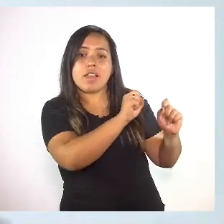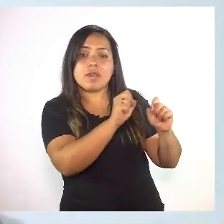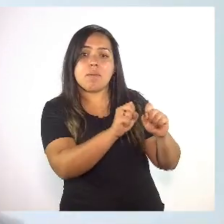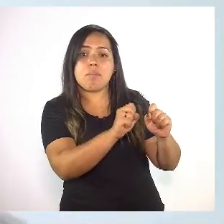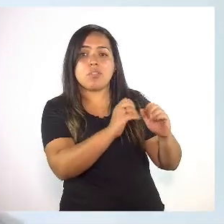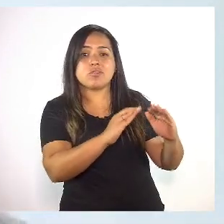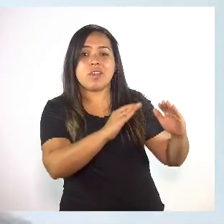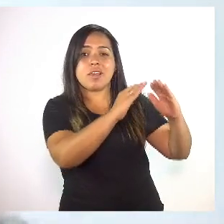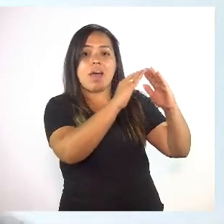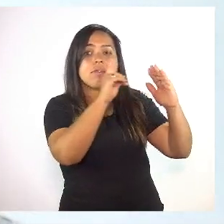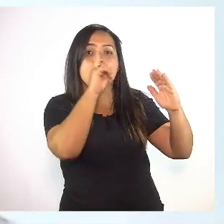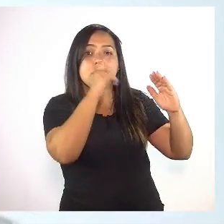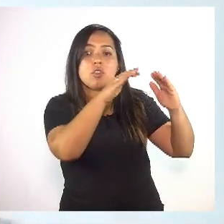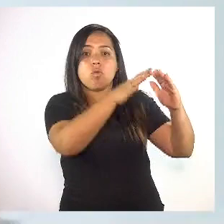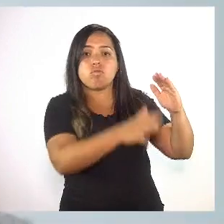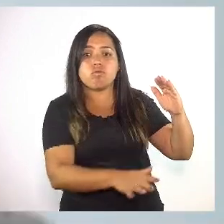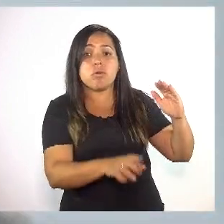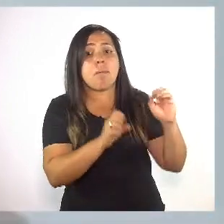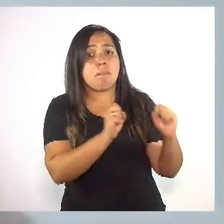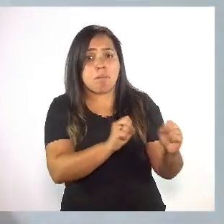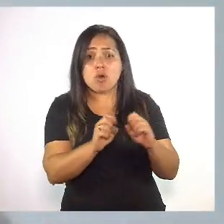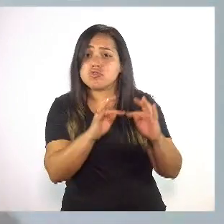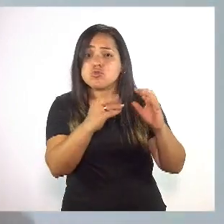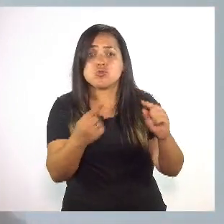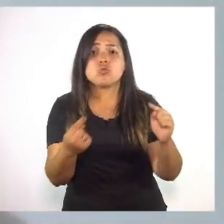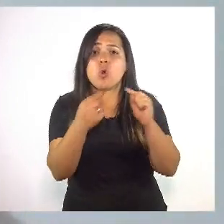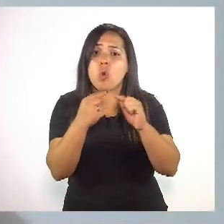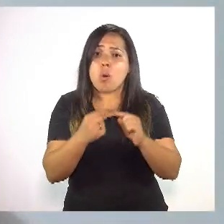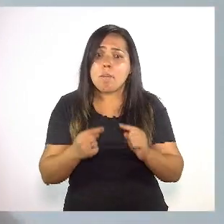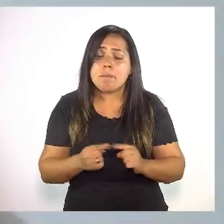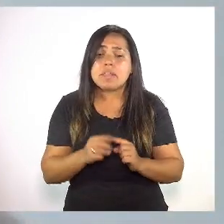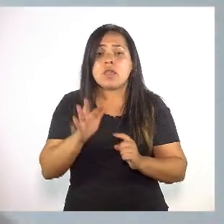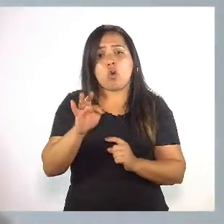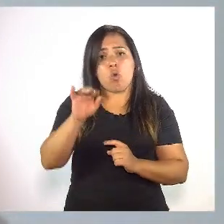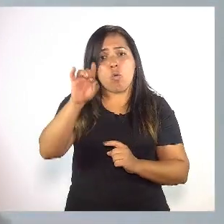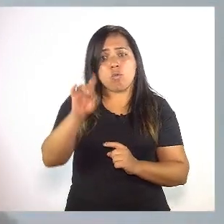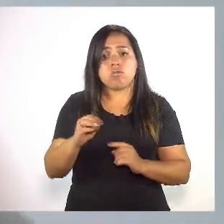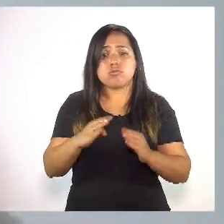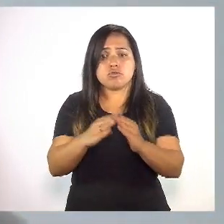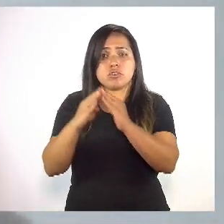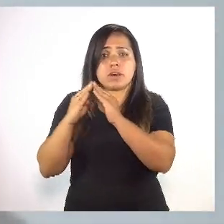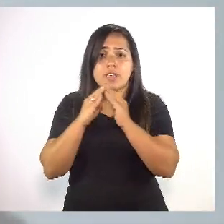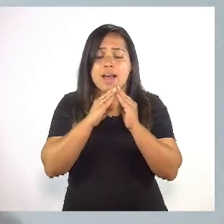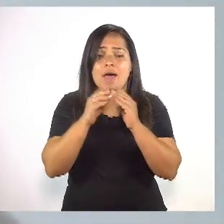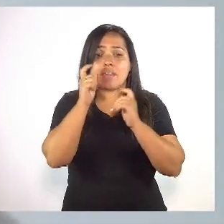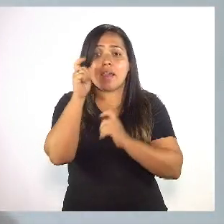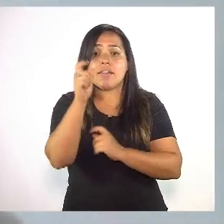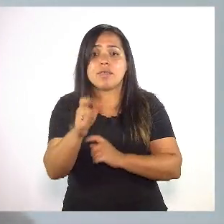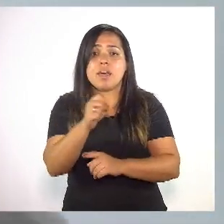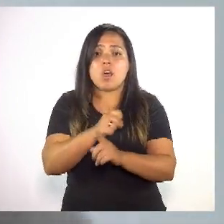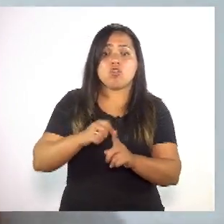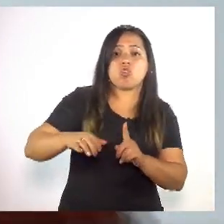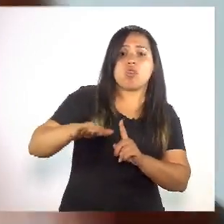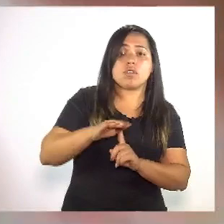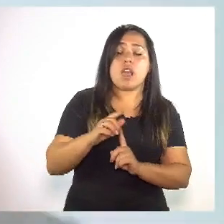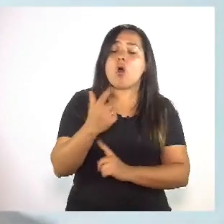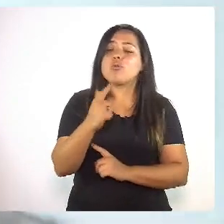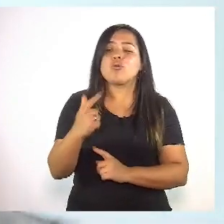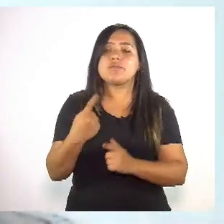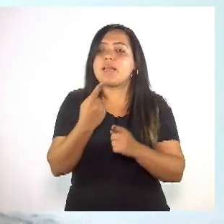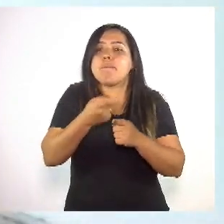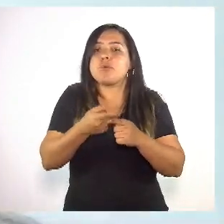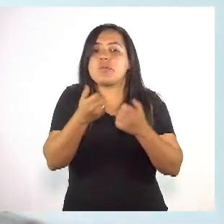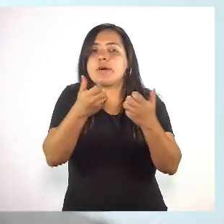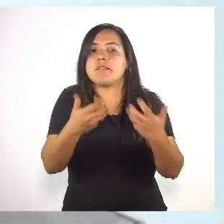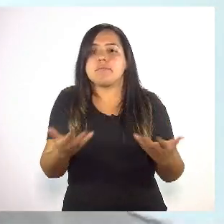com o Fundo Estadual de Habitação de Interesse Social. Então, também aí, acho que não tem sustentação. Também acho que não tem sustentação a questão